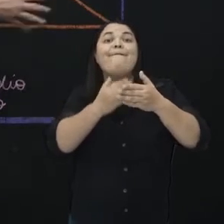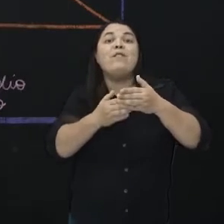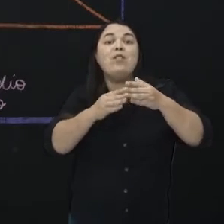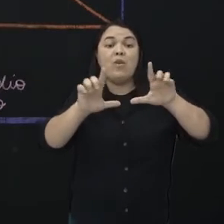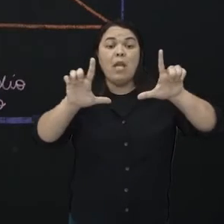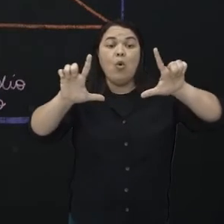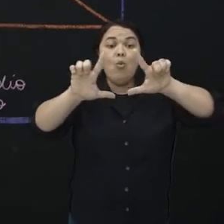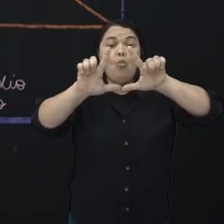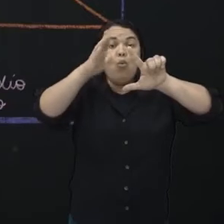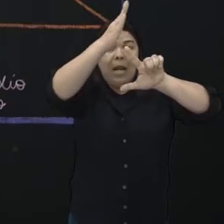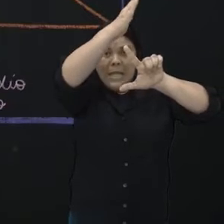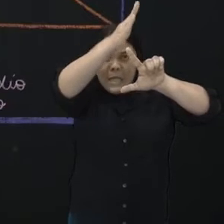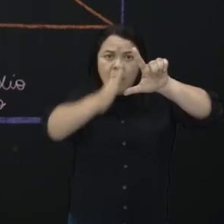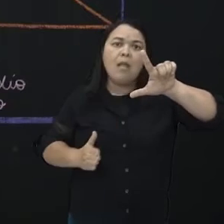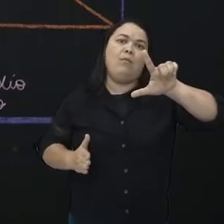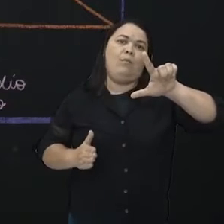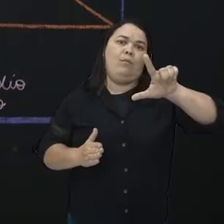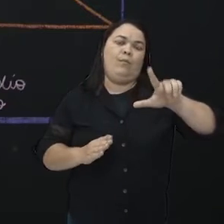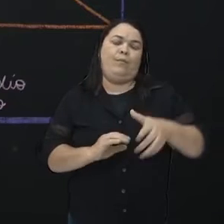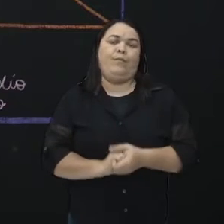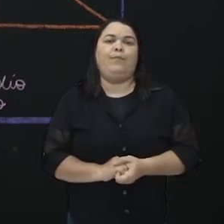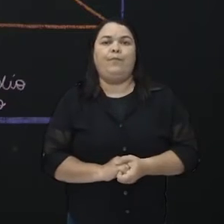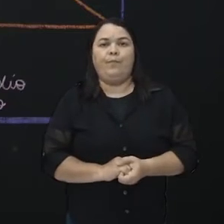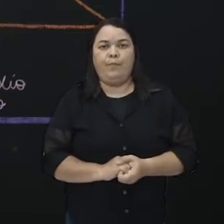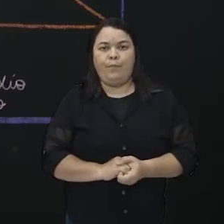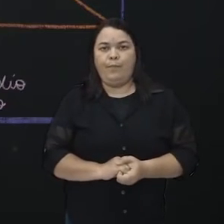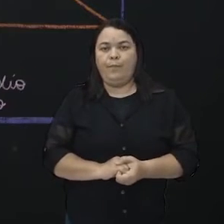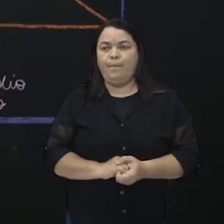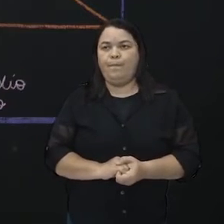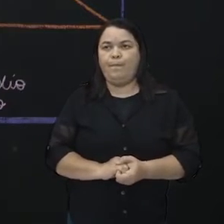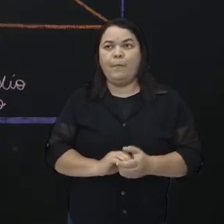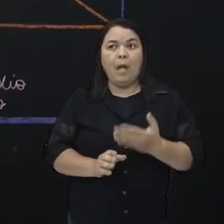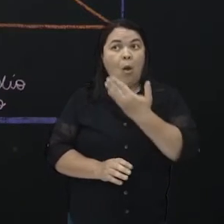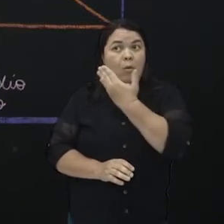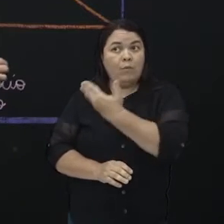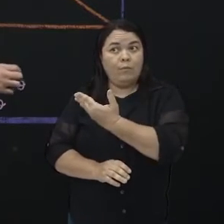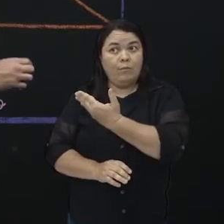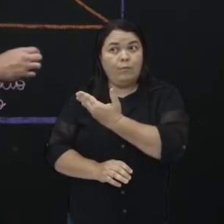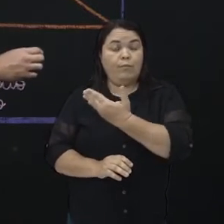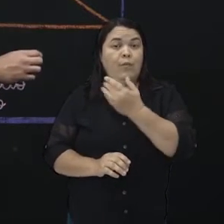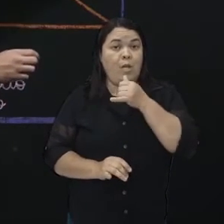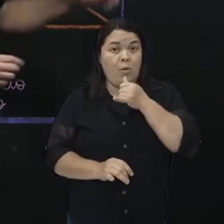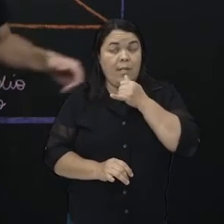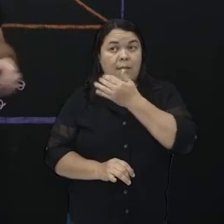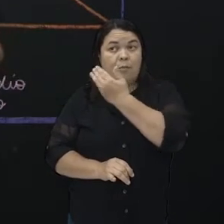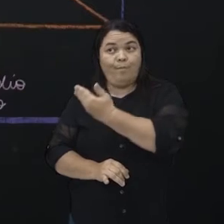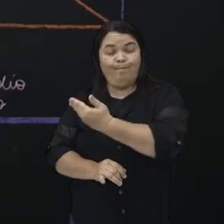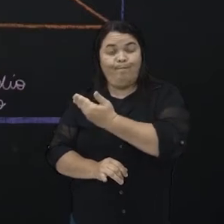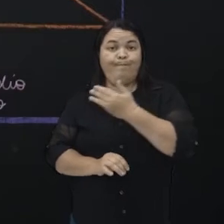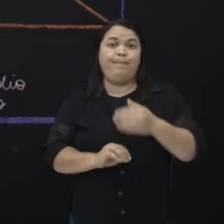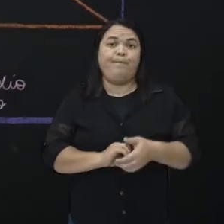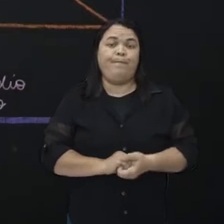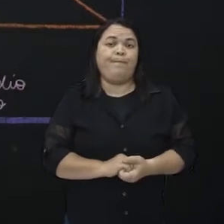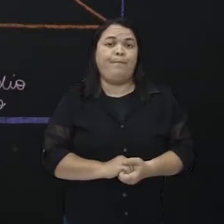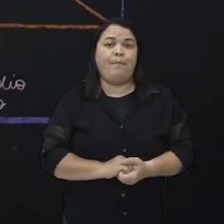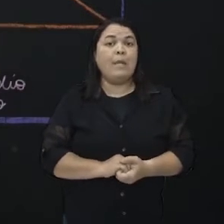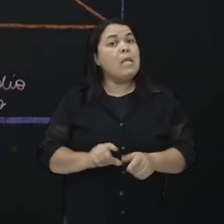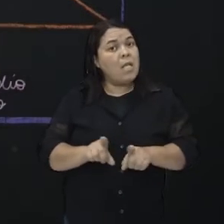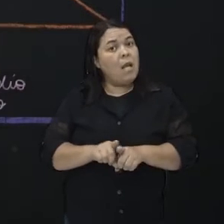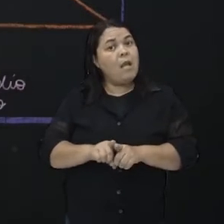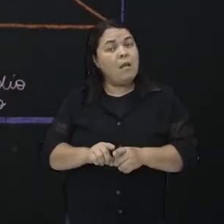ela sai. A mediana, ela divide ao meio o lado oposto onde ela chega. Então, o que isso